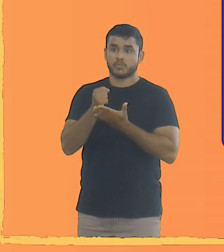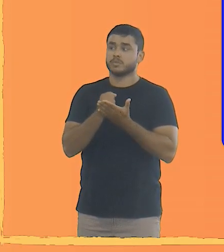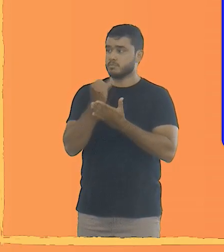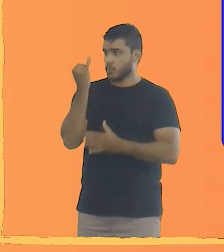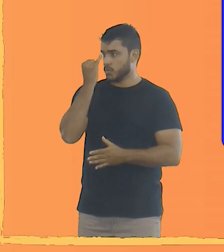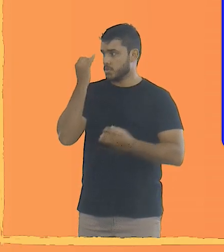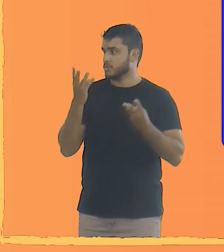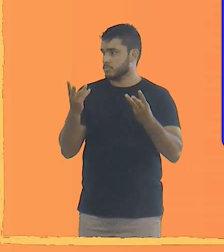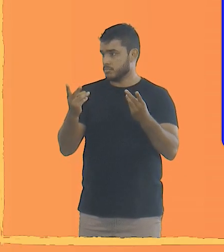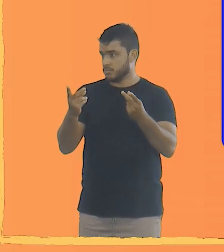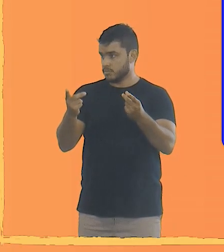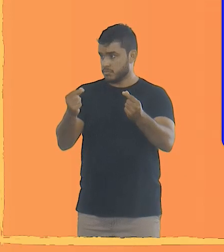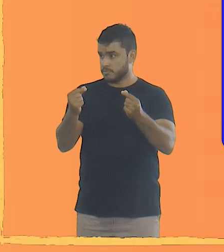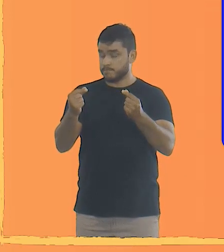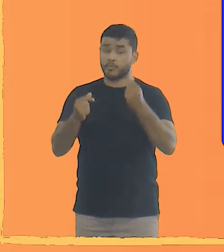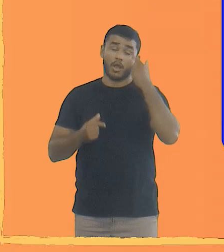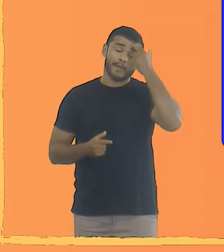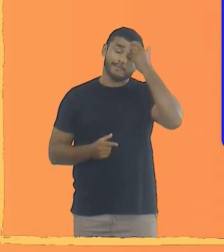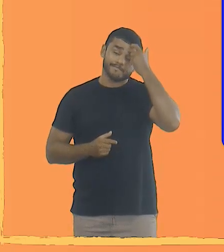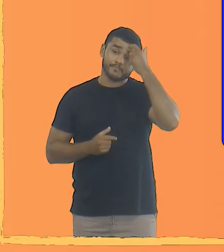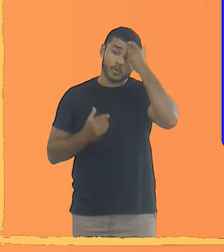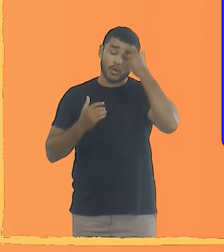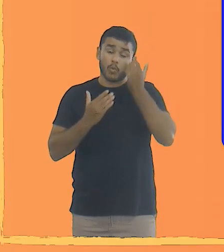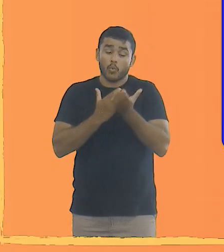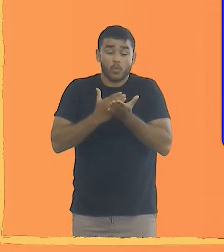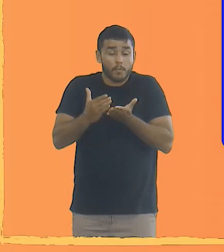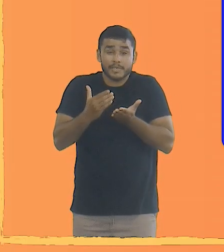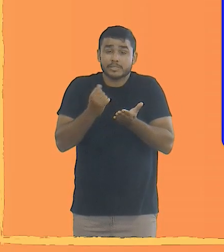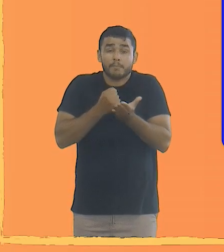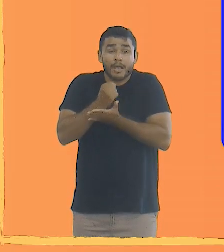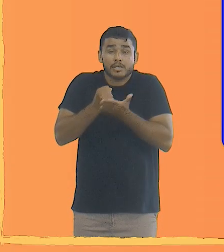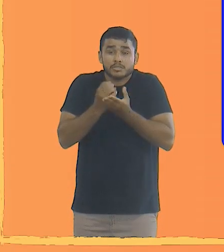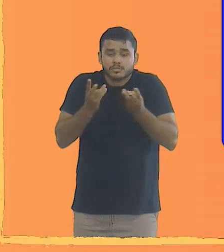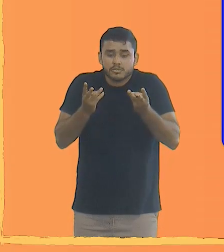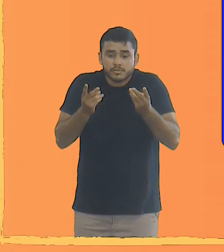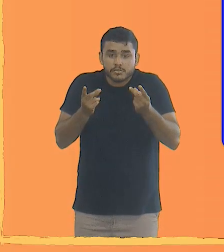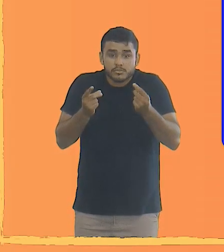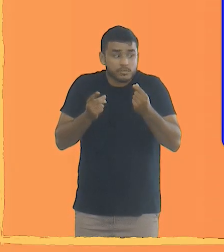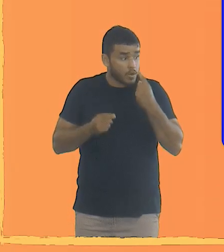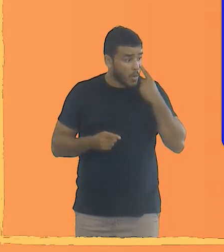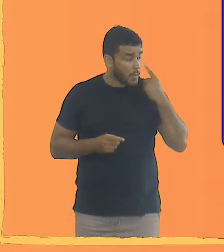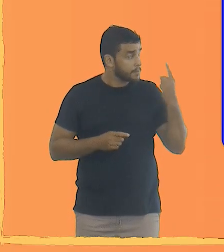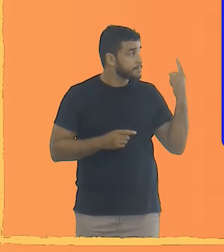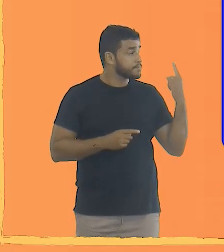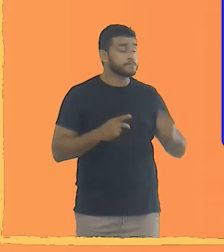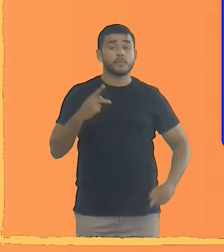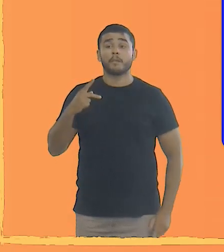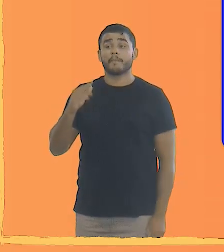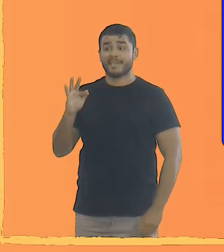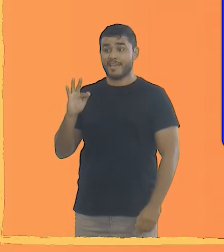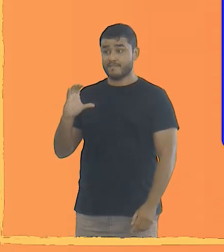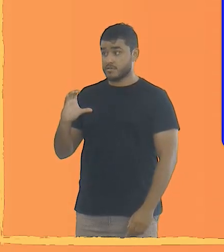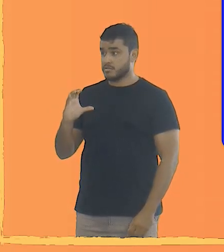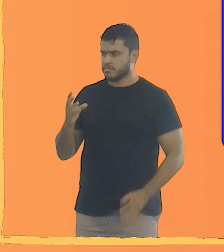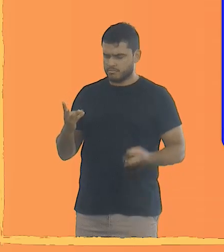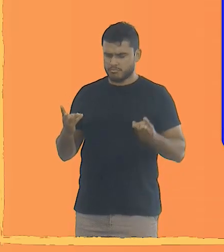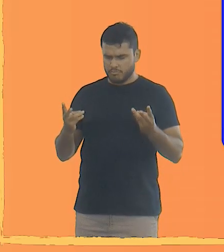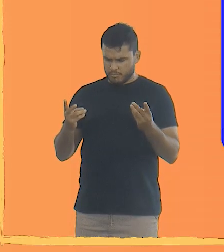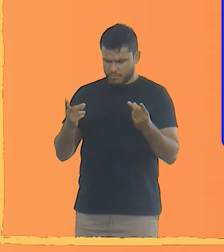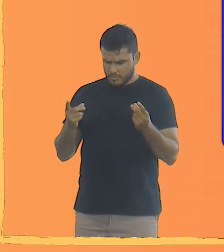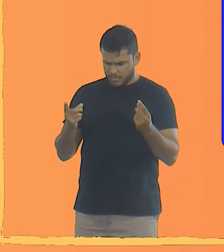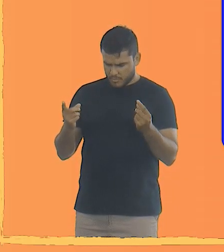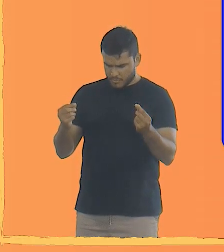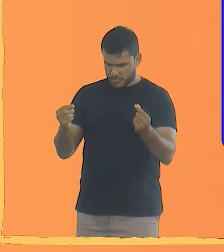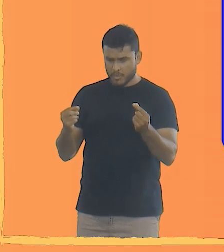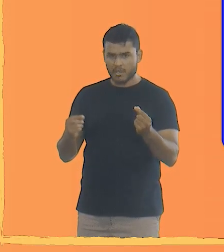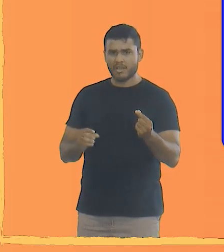Gente, é uma técnica onde a gente consegue contar os elementos sem que a gente precise descrever